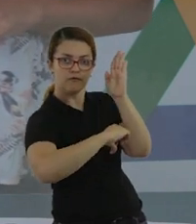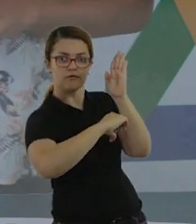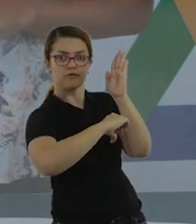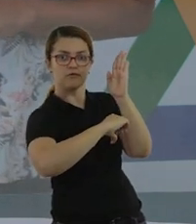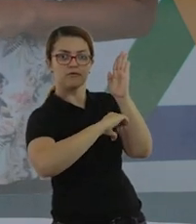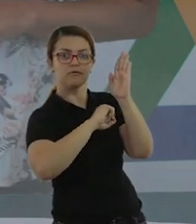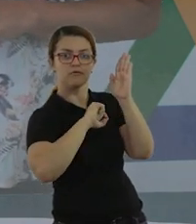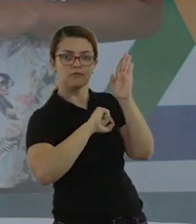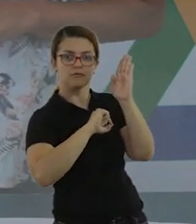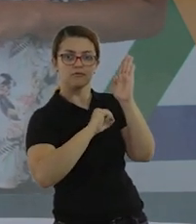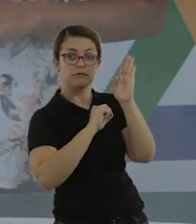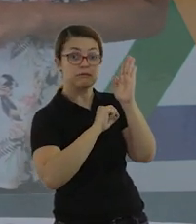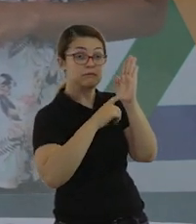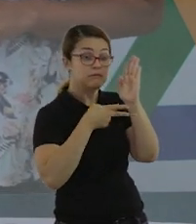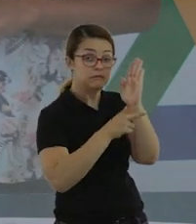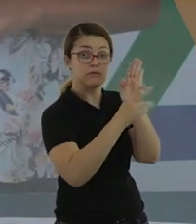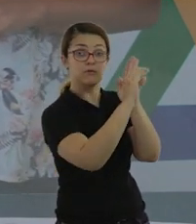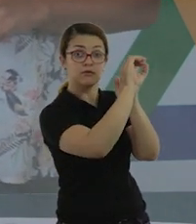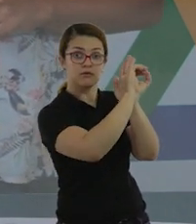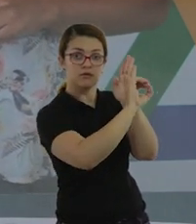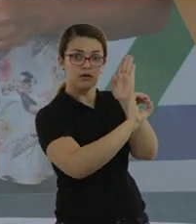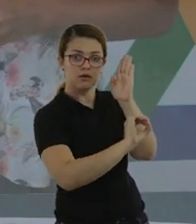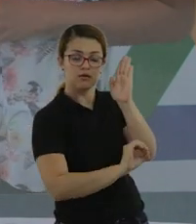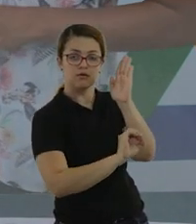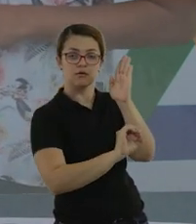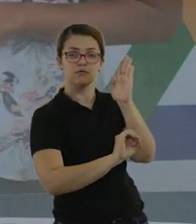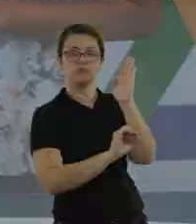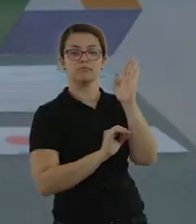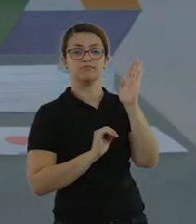na unidade, eu sempre vou ter o algarismo 0.